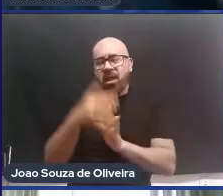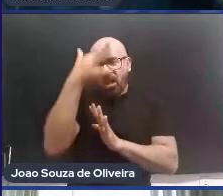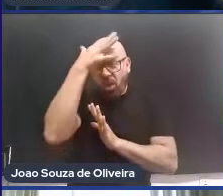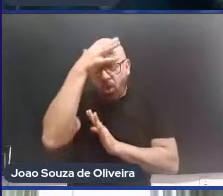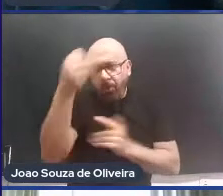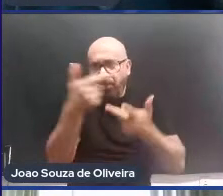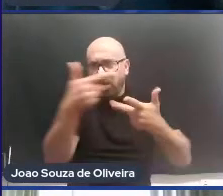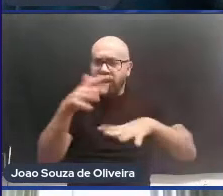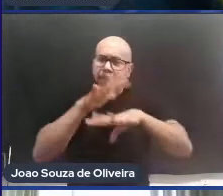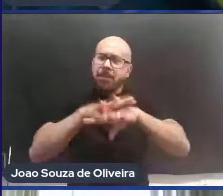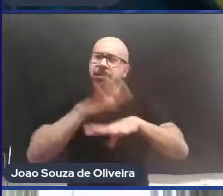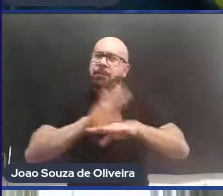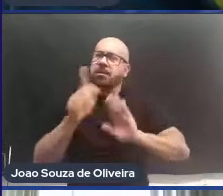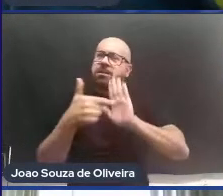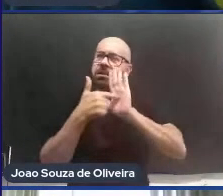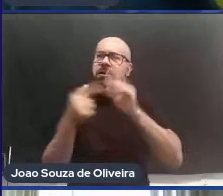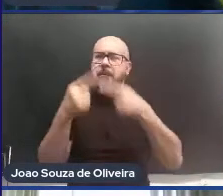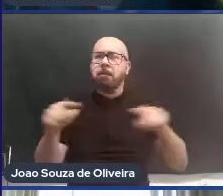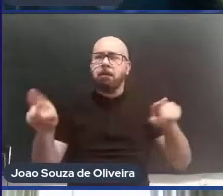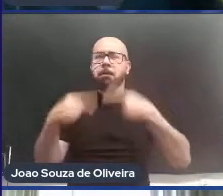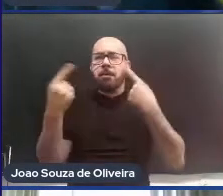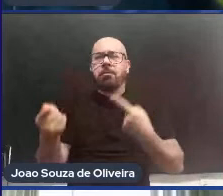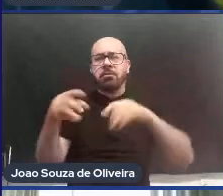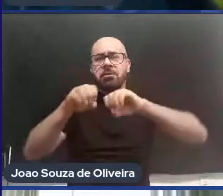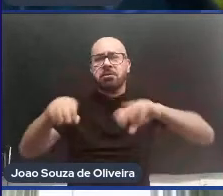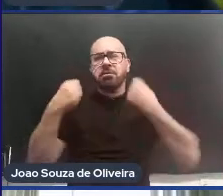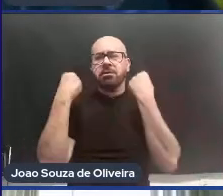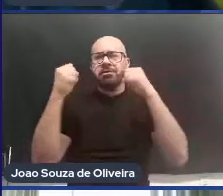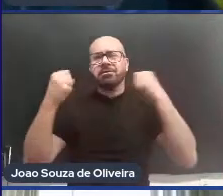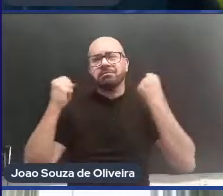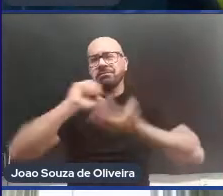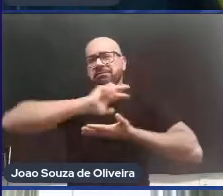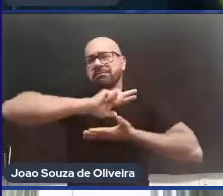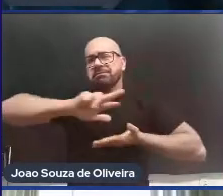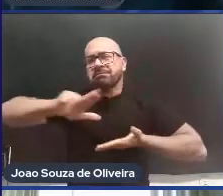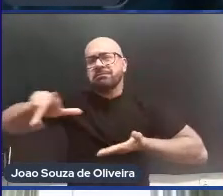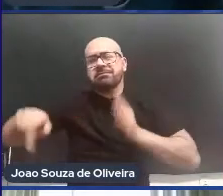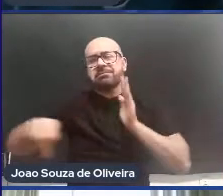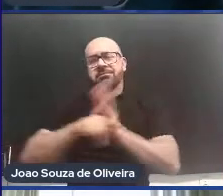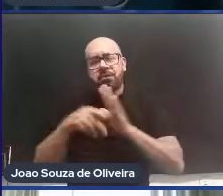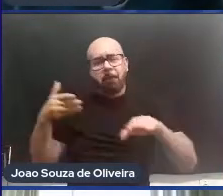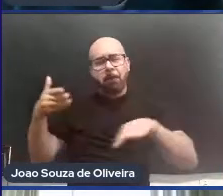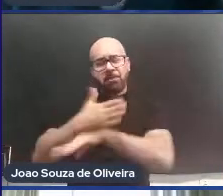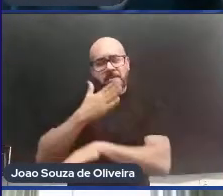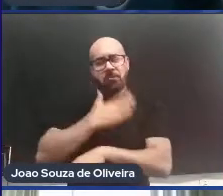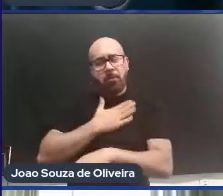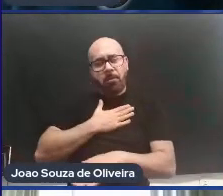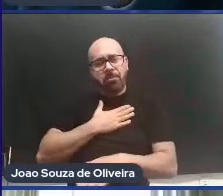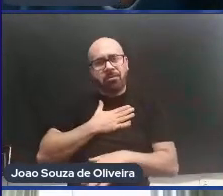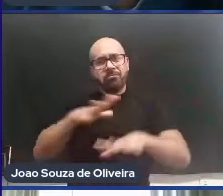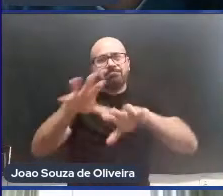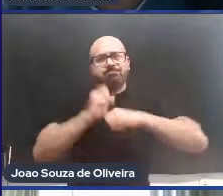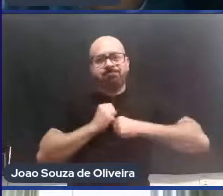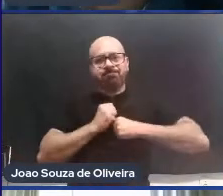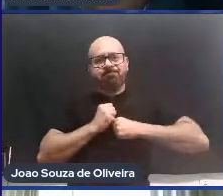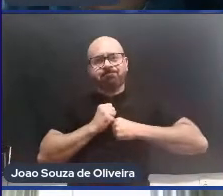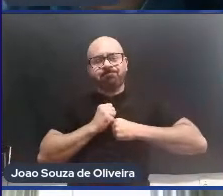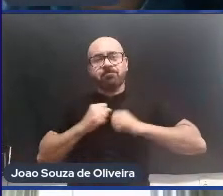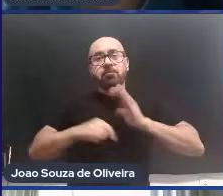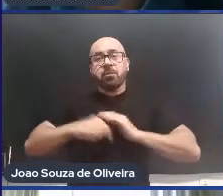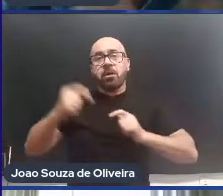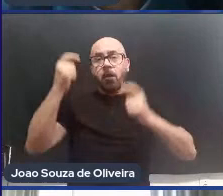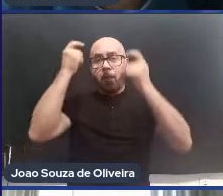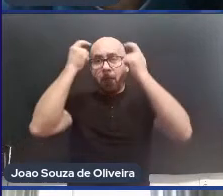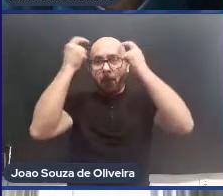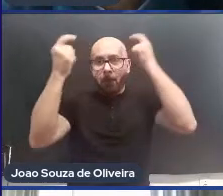quanto a matemática quanto a música quando a educação física faz com que eu seja parte desse processo que o pensamento